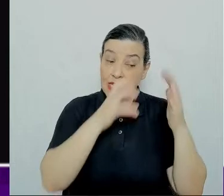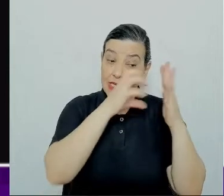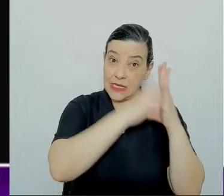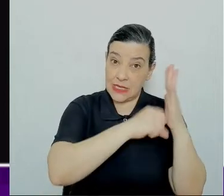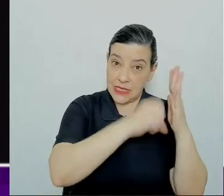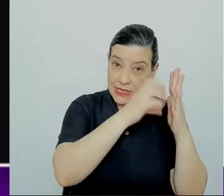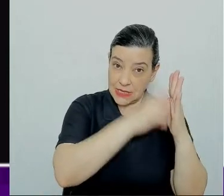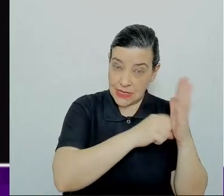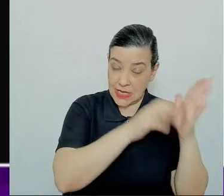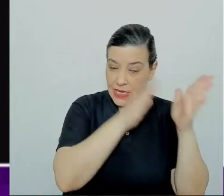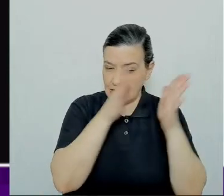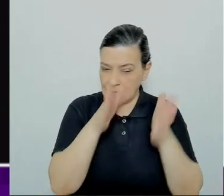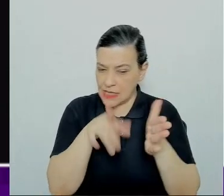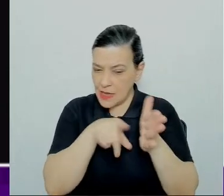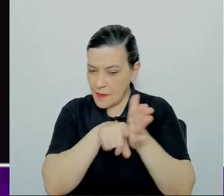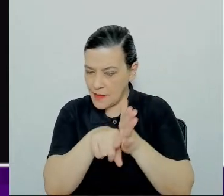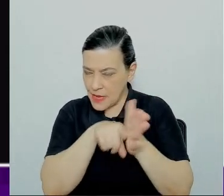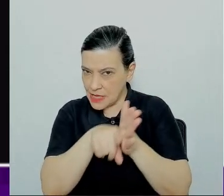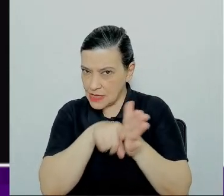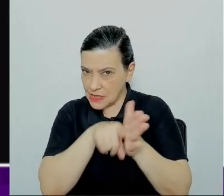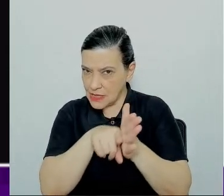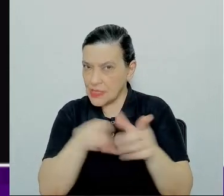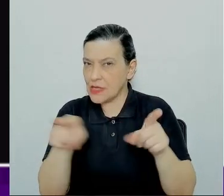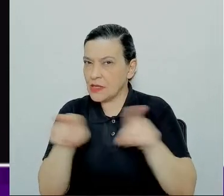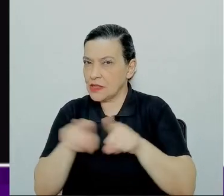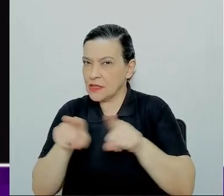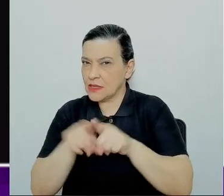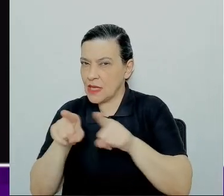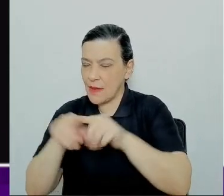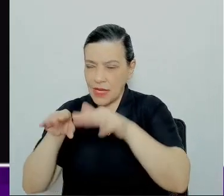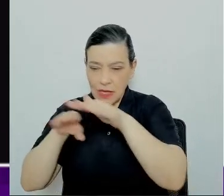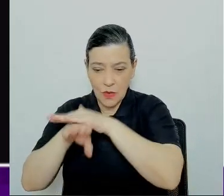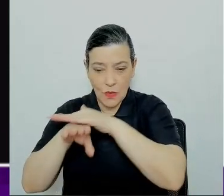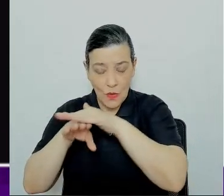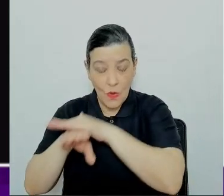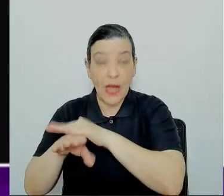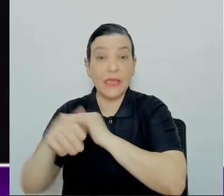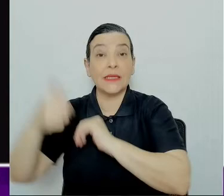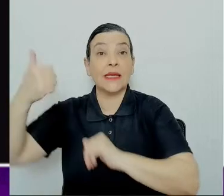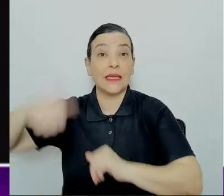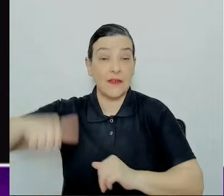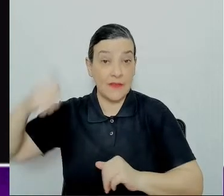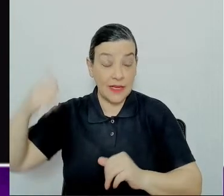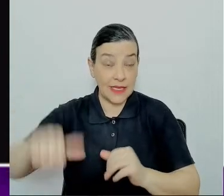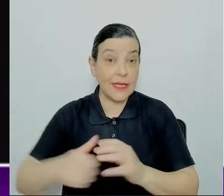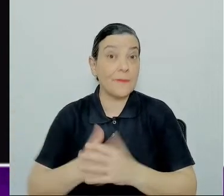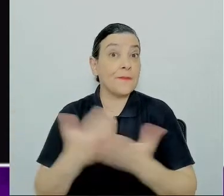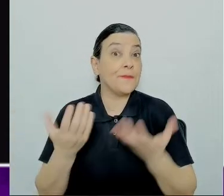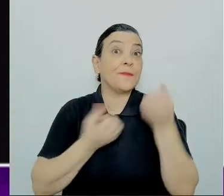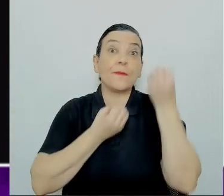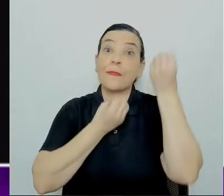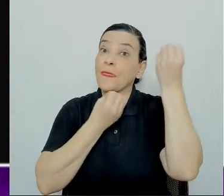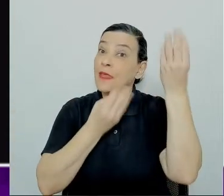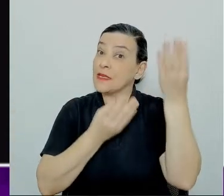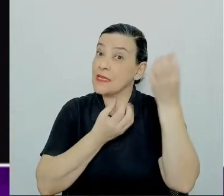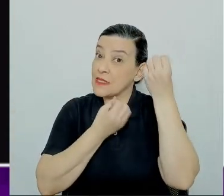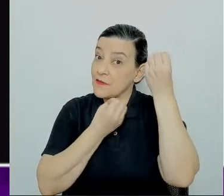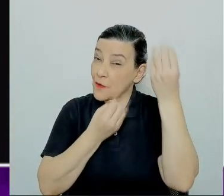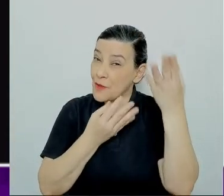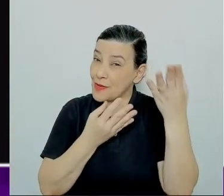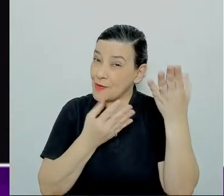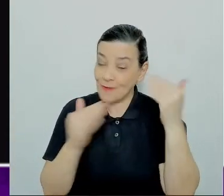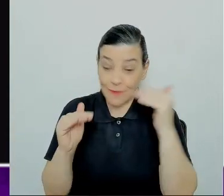detecção desses dados, faz todo um inventário e também analisa. Bom, se essas informações não estão coerentes, pode